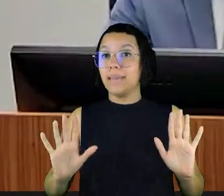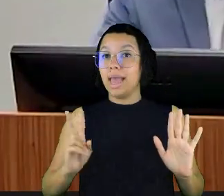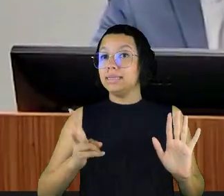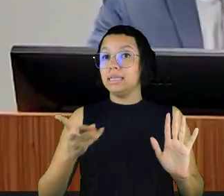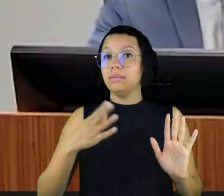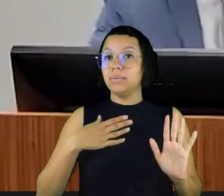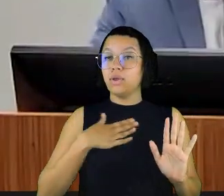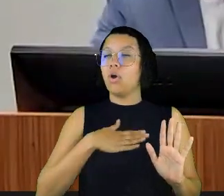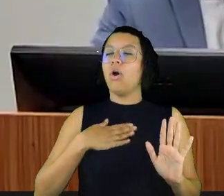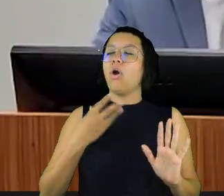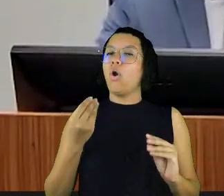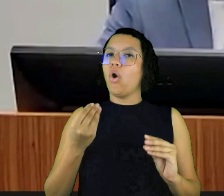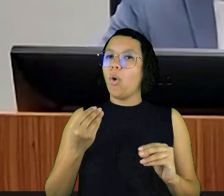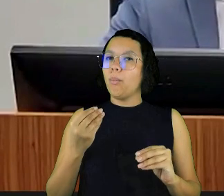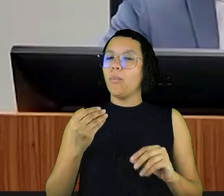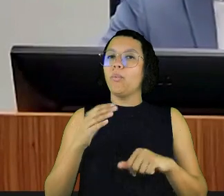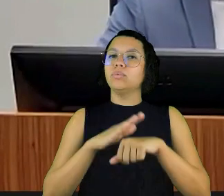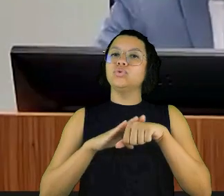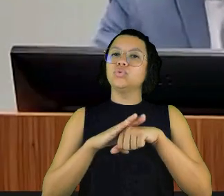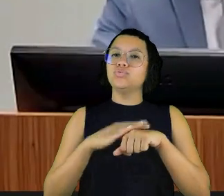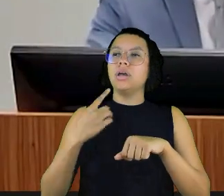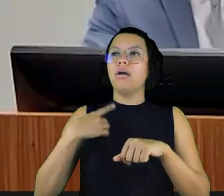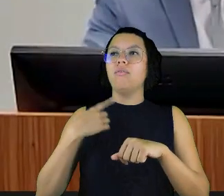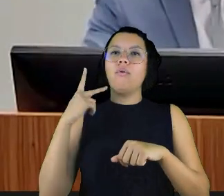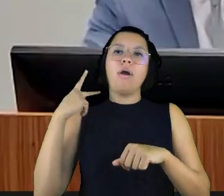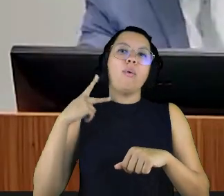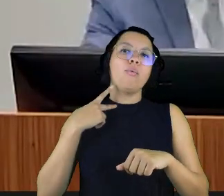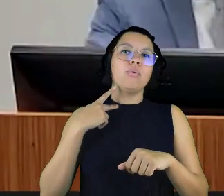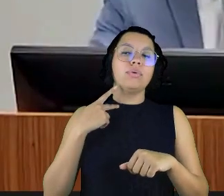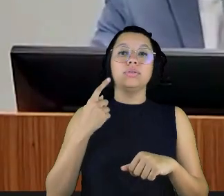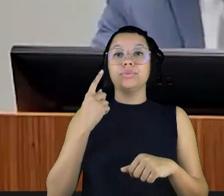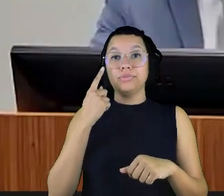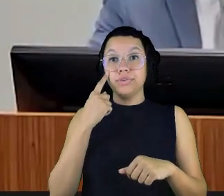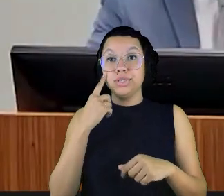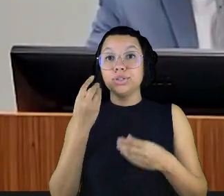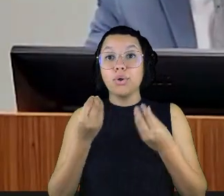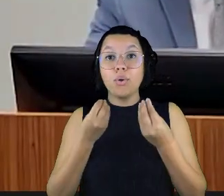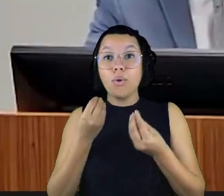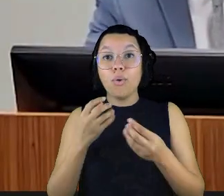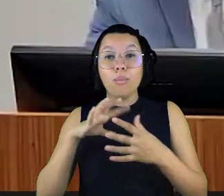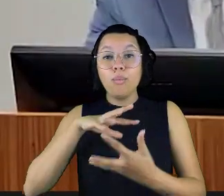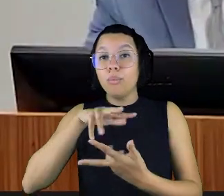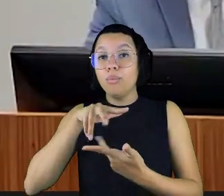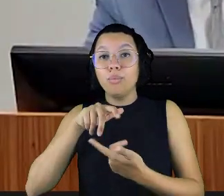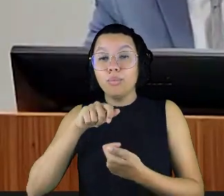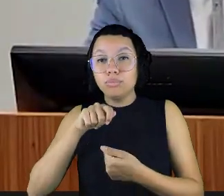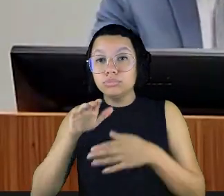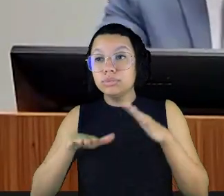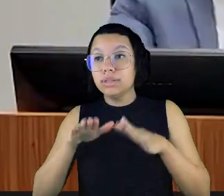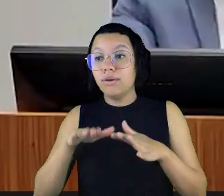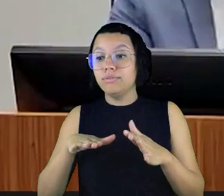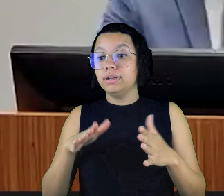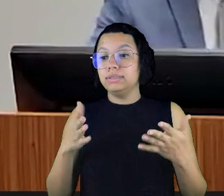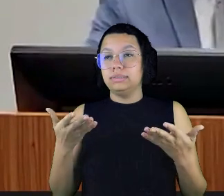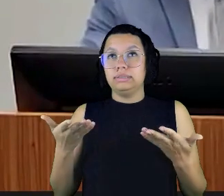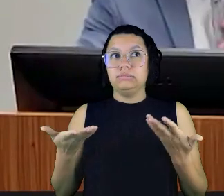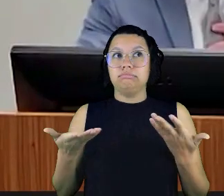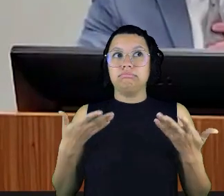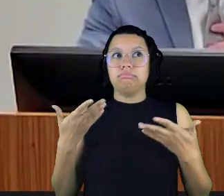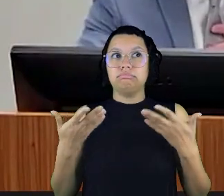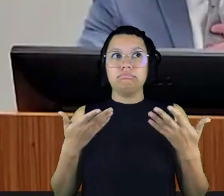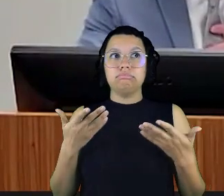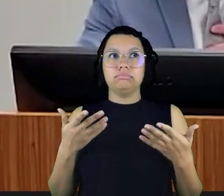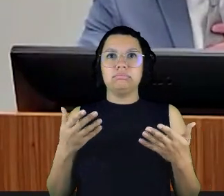advogados, e veja como, de fato, o mundo não talvez esteja por acabar, viu, Renato? Porque os procuradores